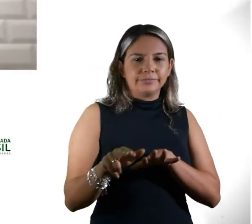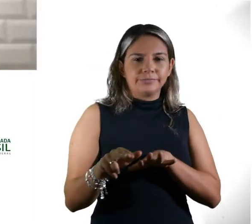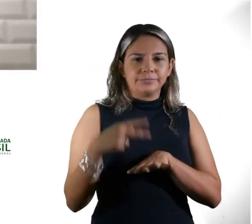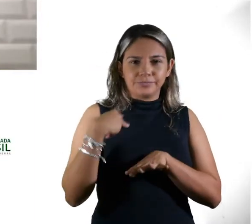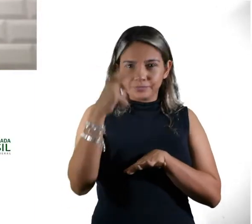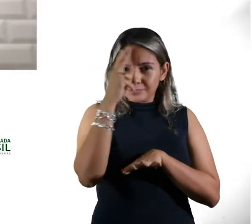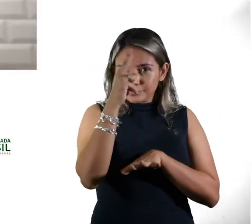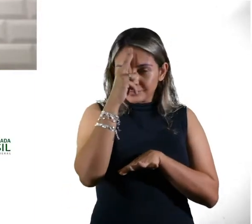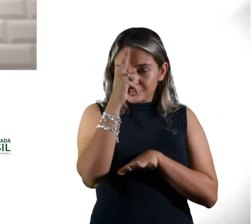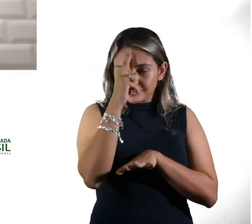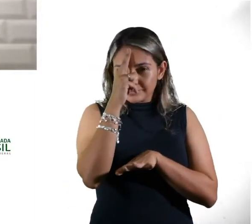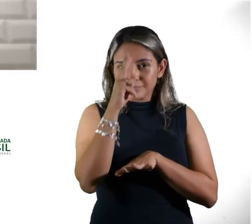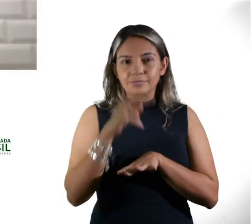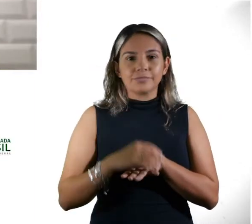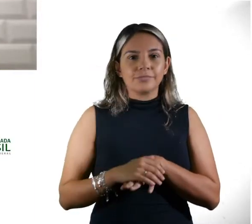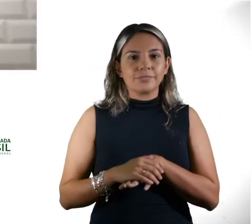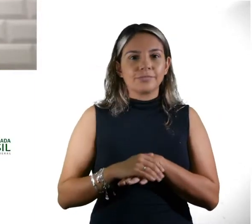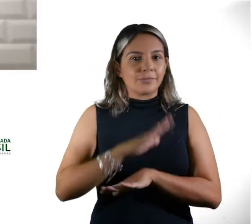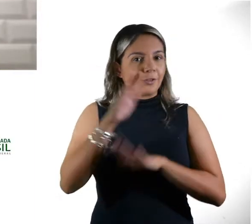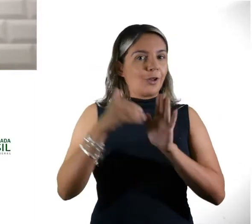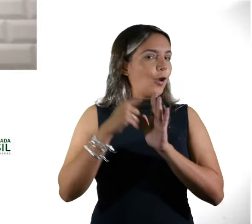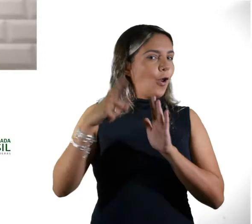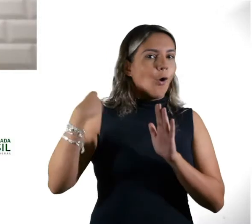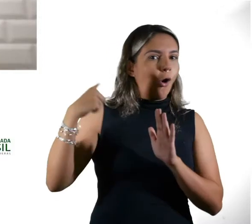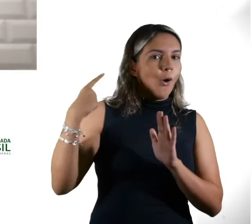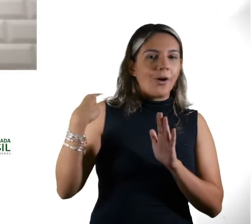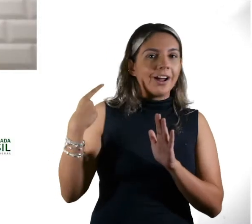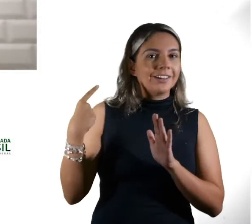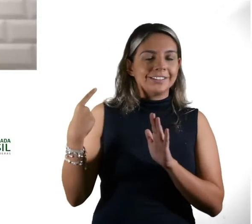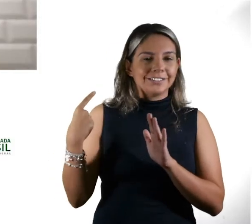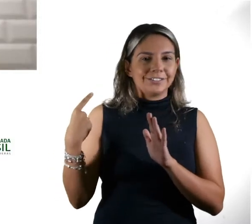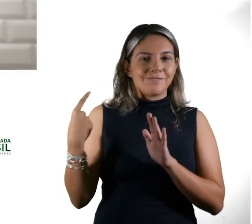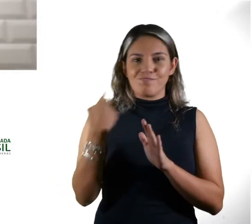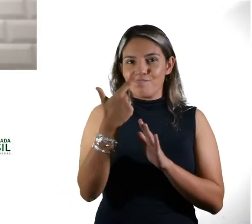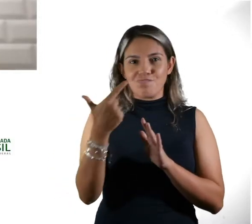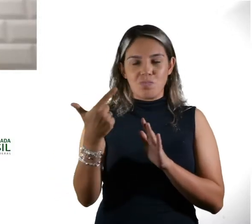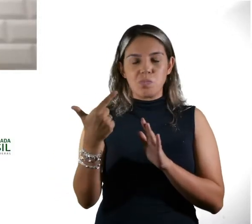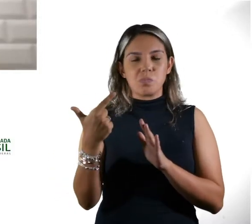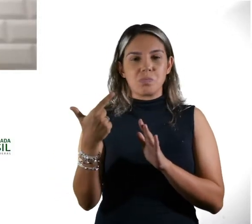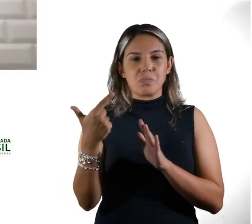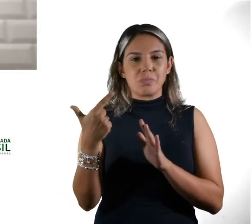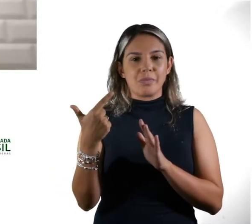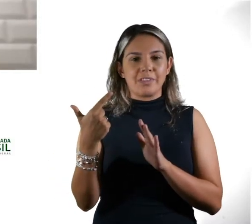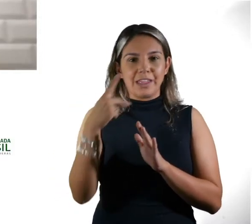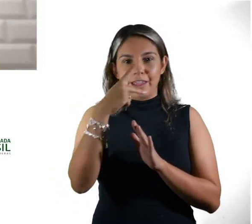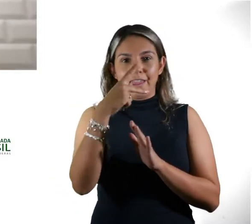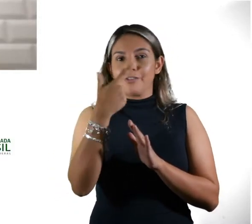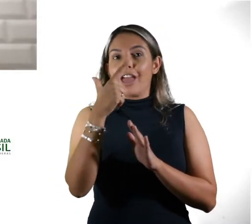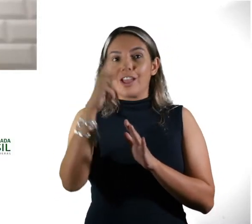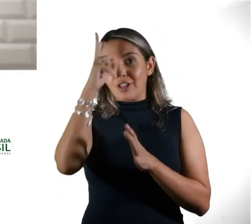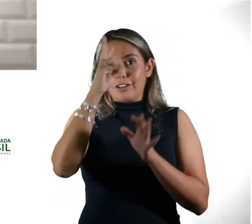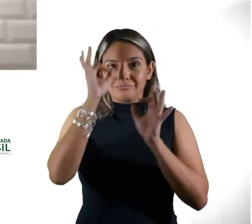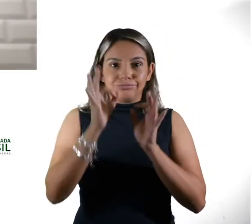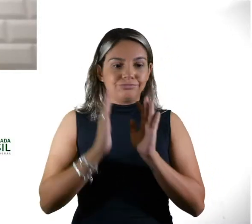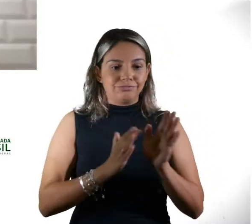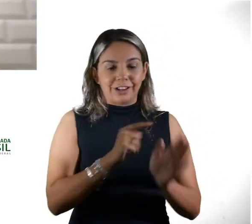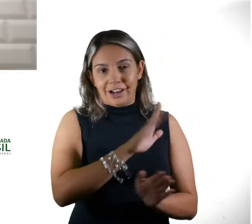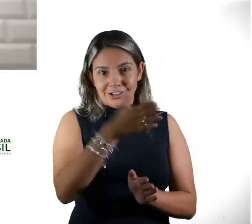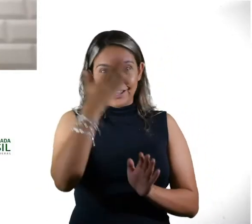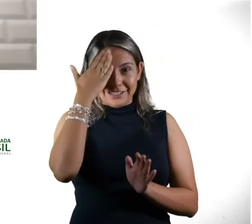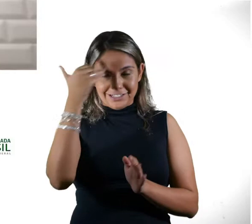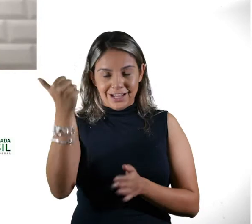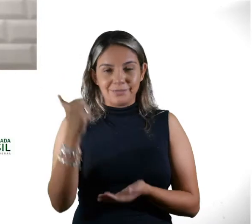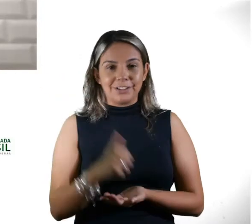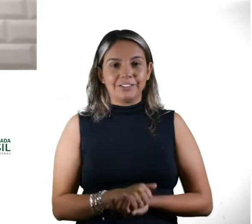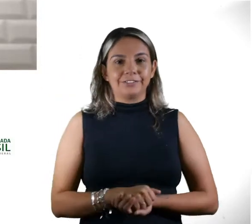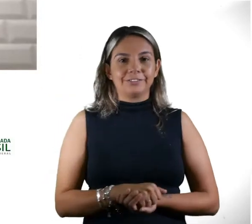minhas histórias são absolutamente loucas, elas não têm nenhum pé com cabeça. E ela já sabe disso.